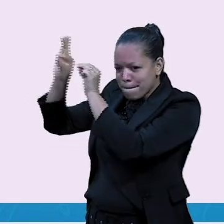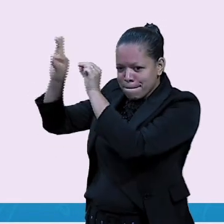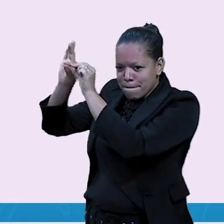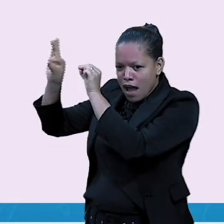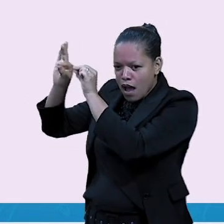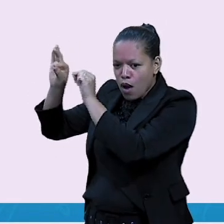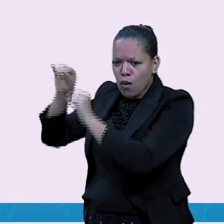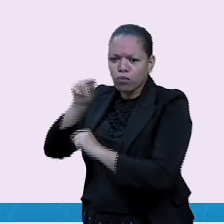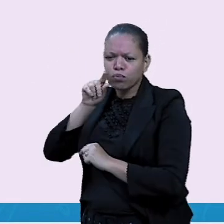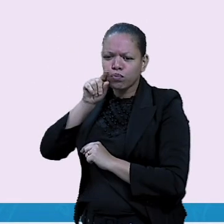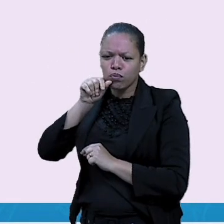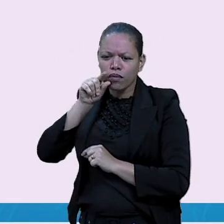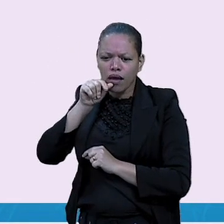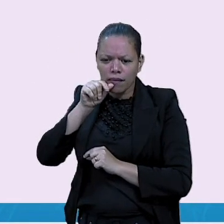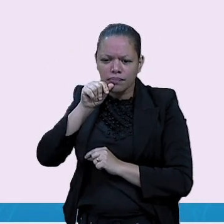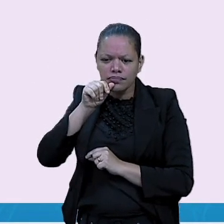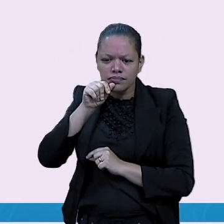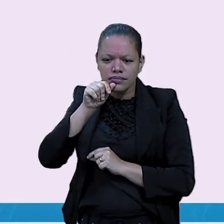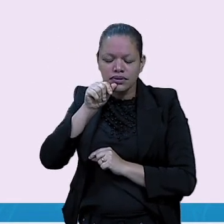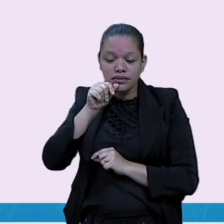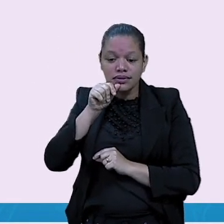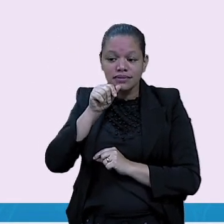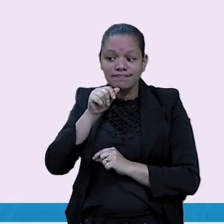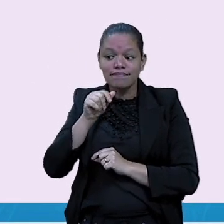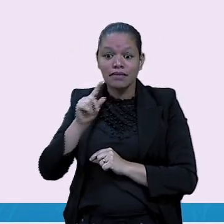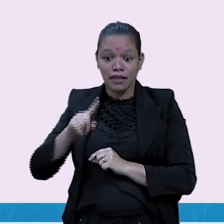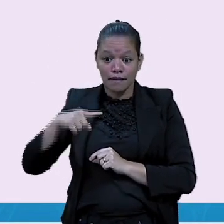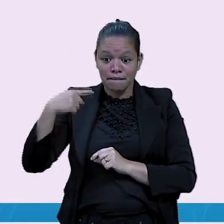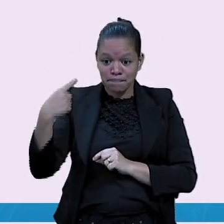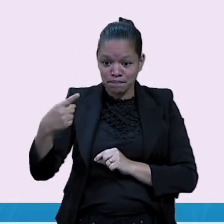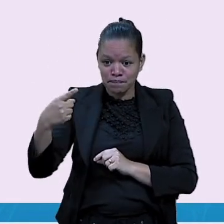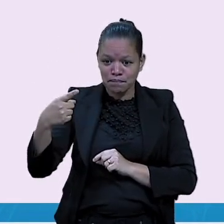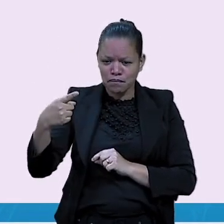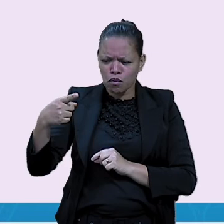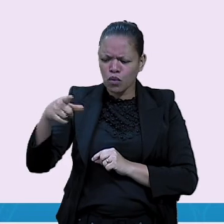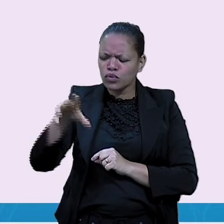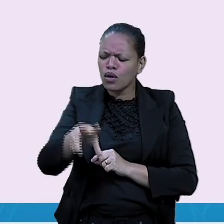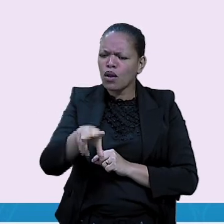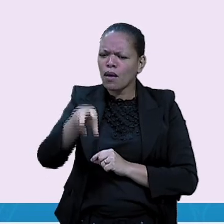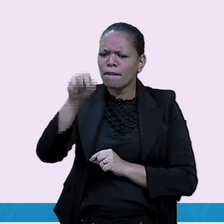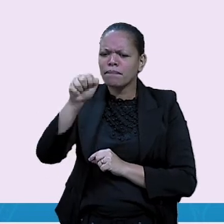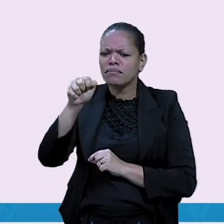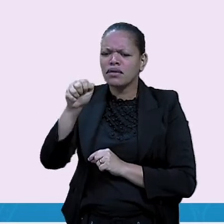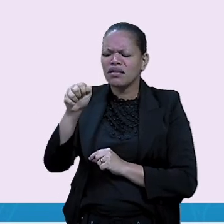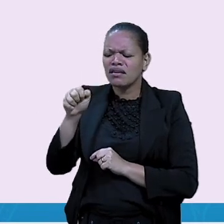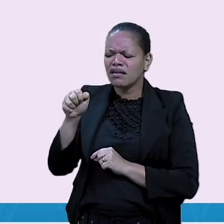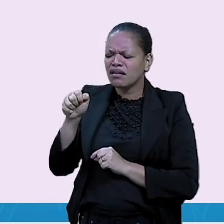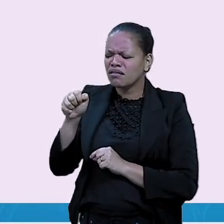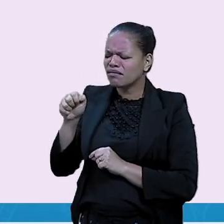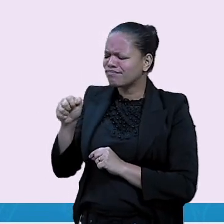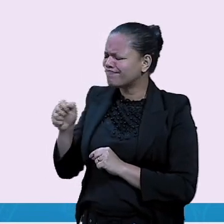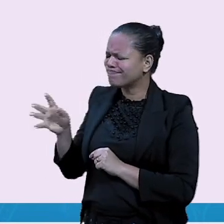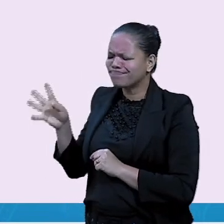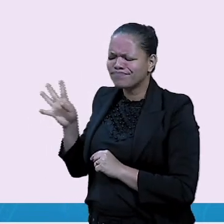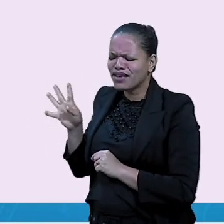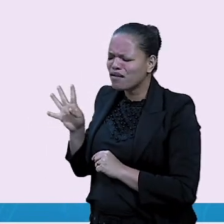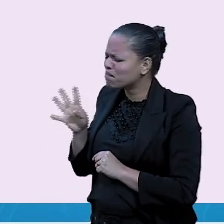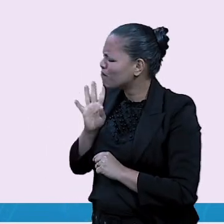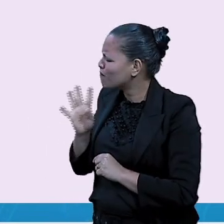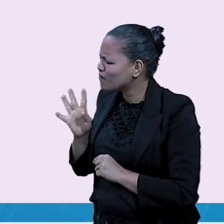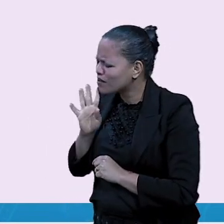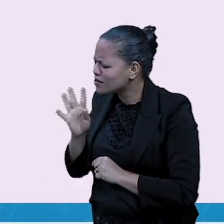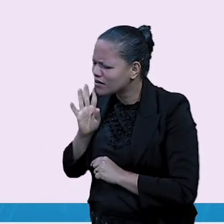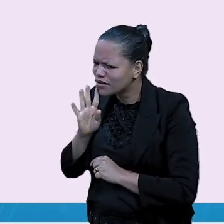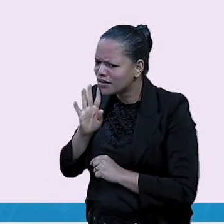minha cabecinha. Logo em seguida, ela pegou um negócio que eu não conhecia. O nome é